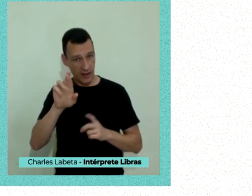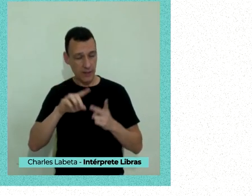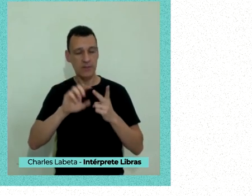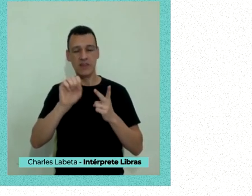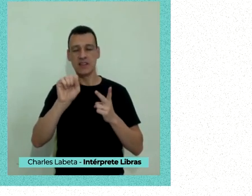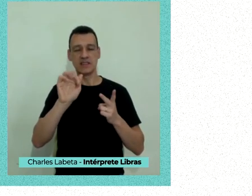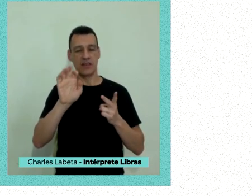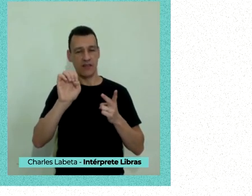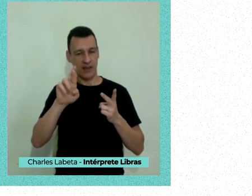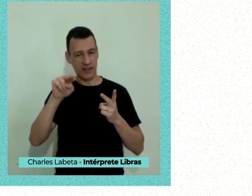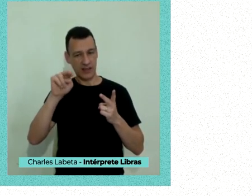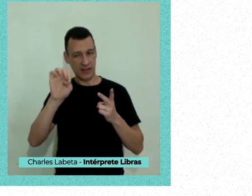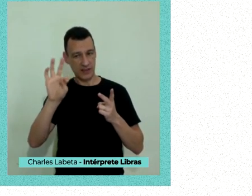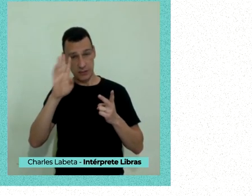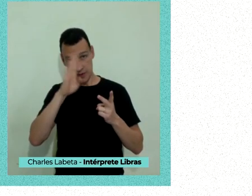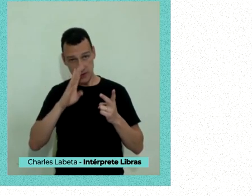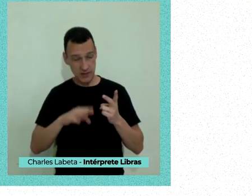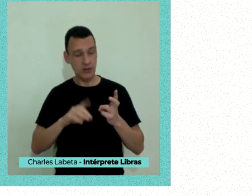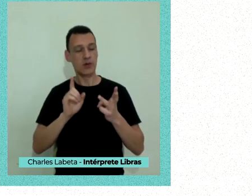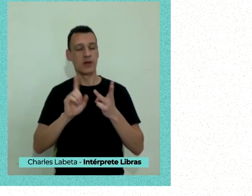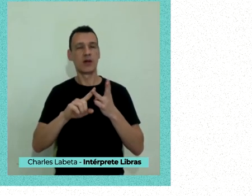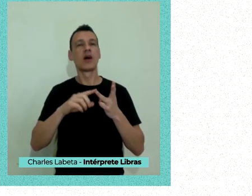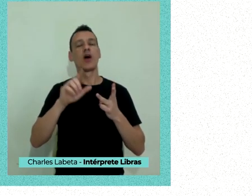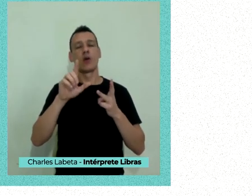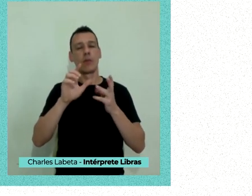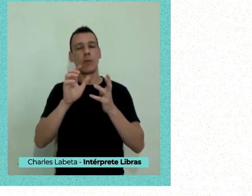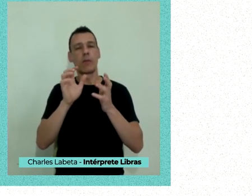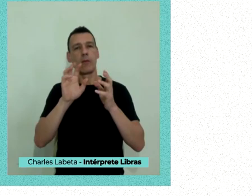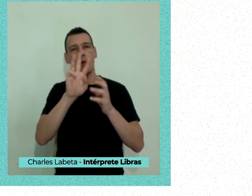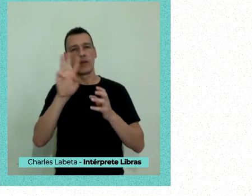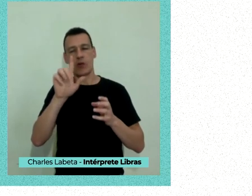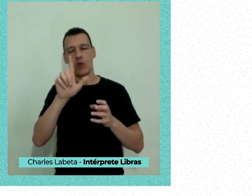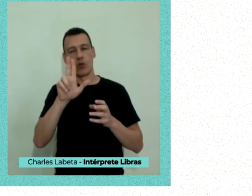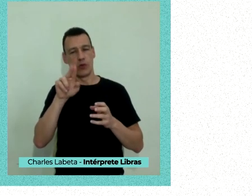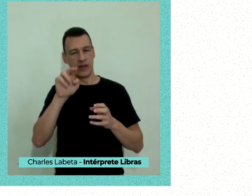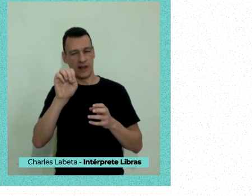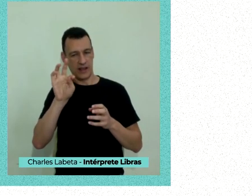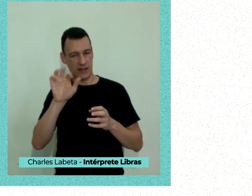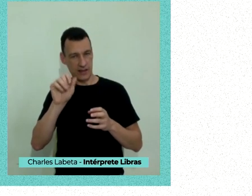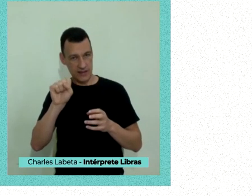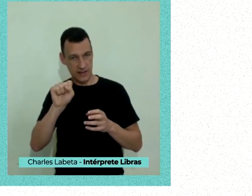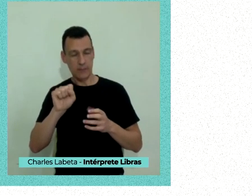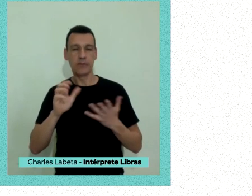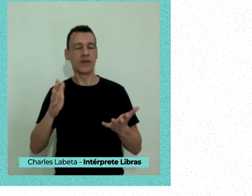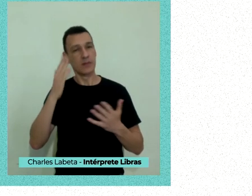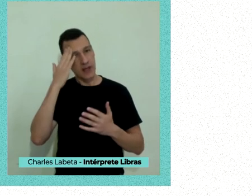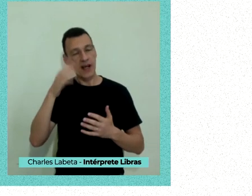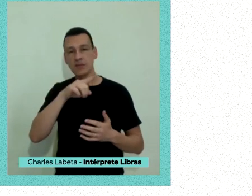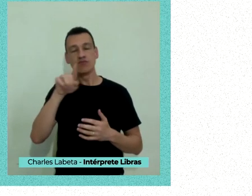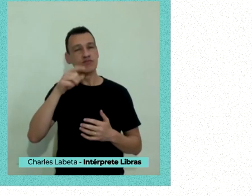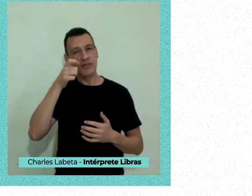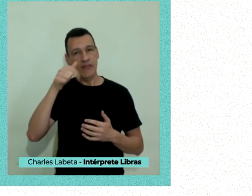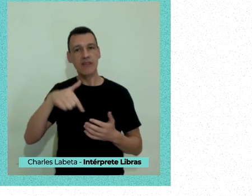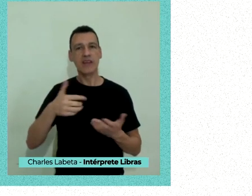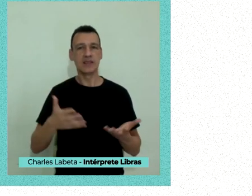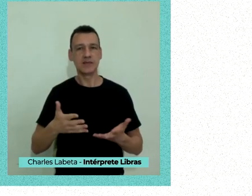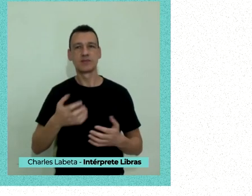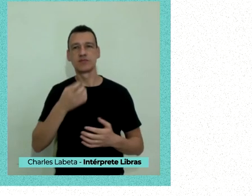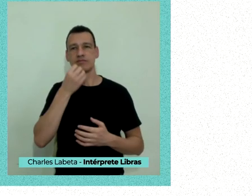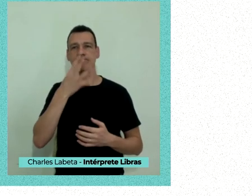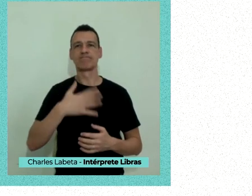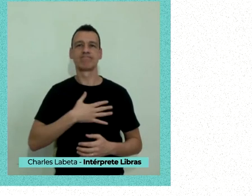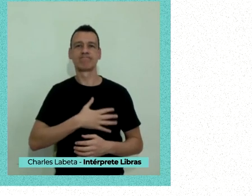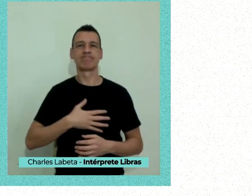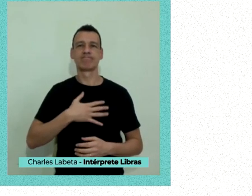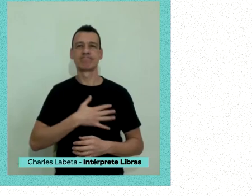SaferNet Brasil e do portal Lunetas. Muito obrigada pela presença de vocês, sejam todas,